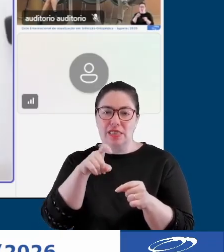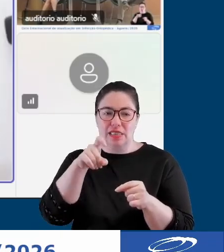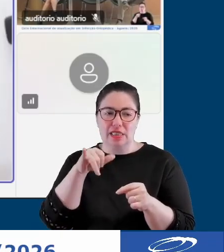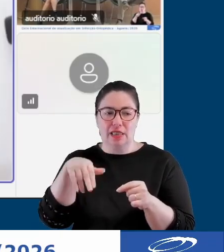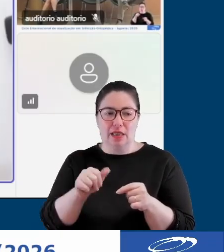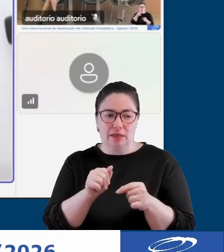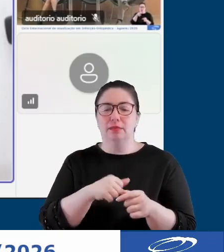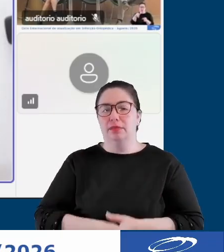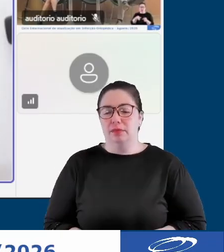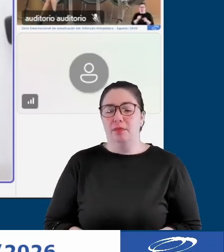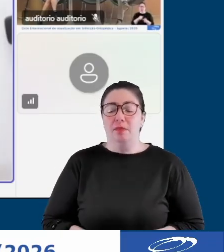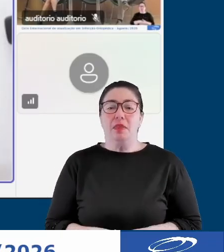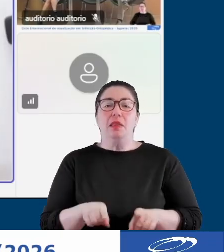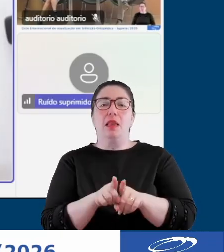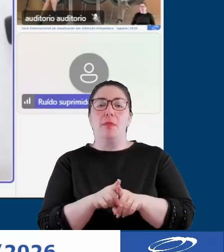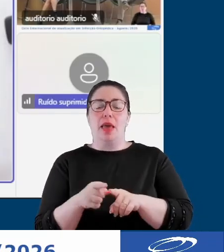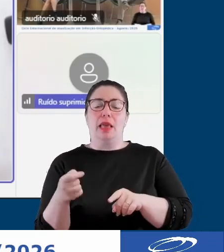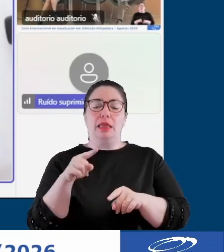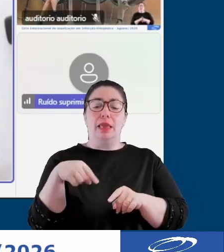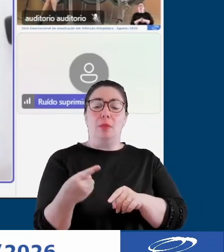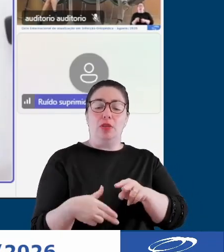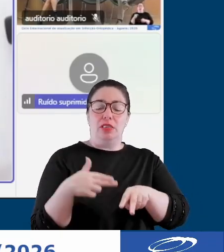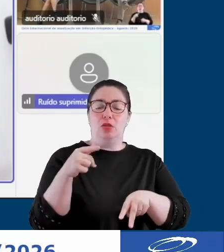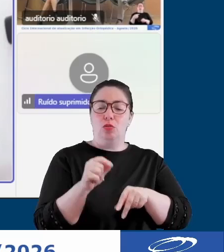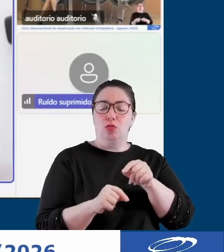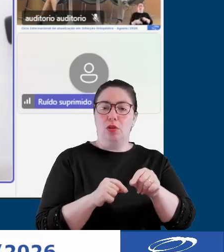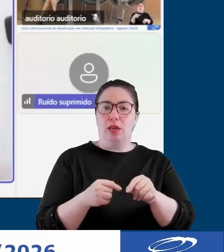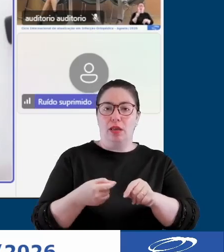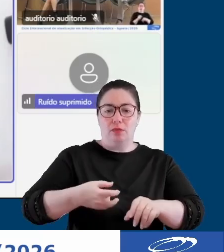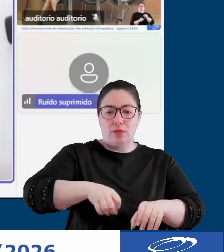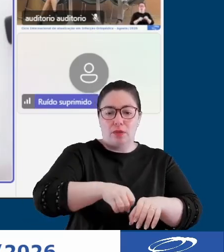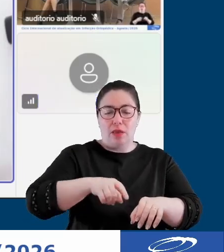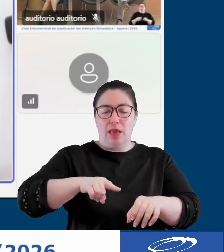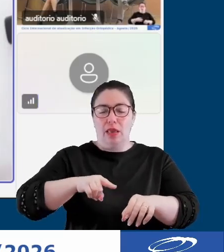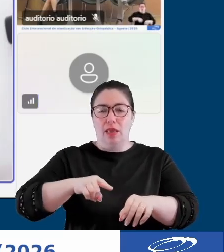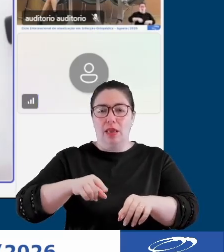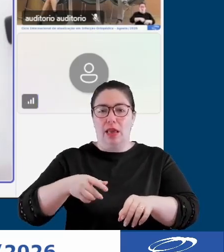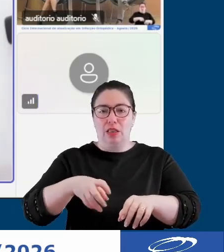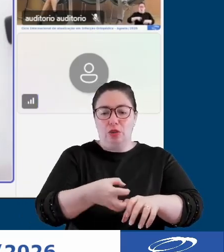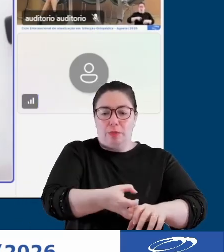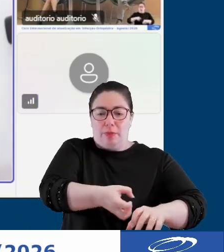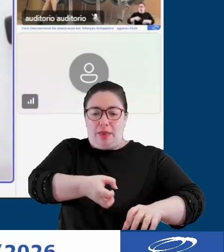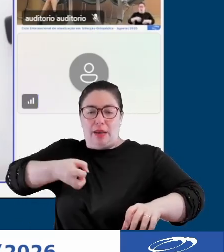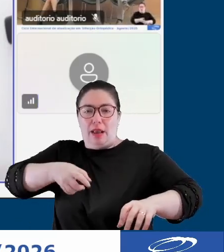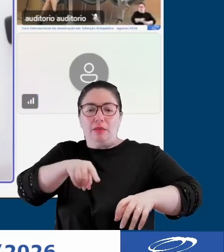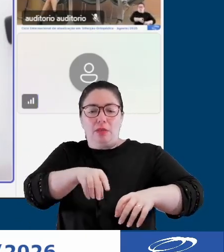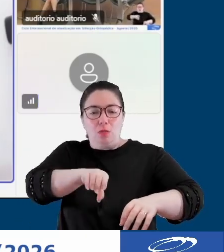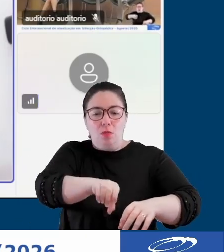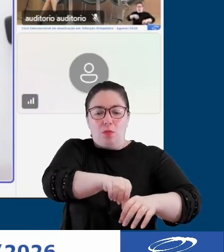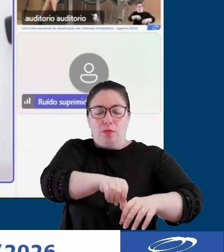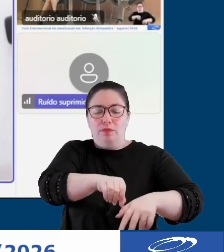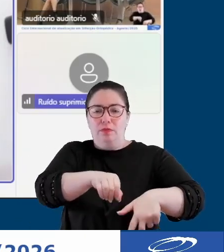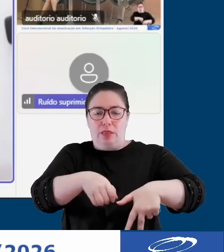pós-operatório o curativo aspirativo, tá? De praxe para esses pacientes,